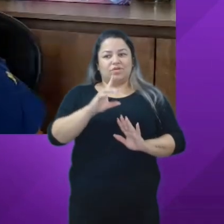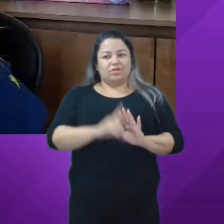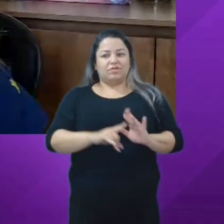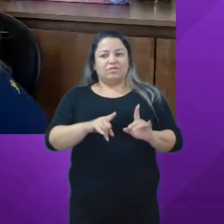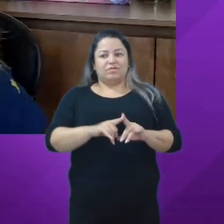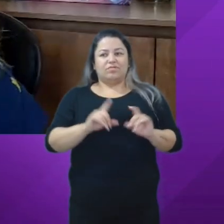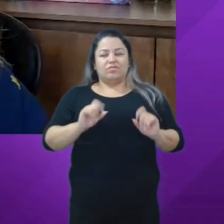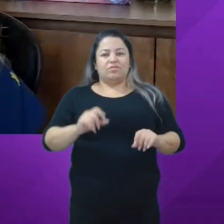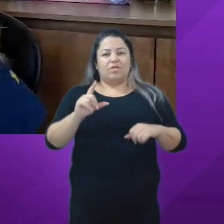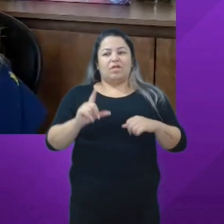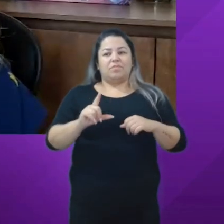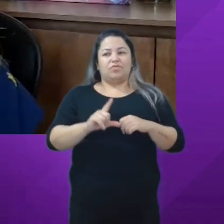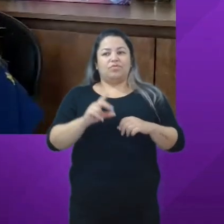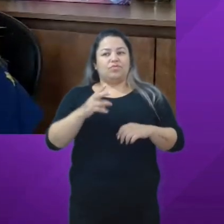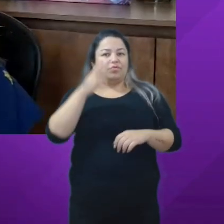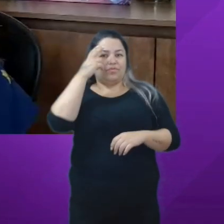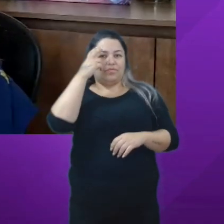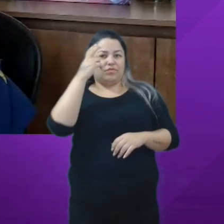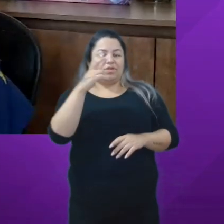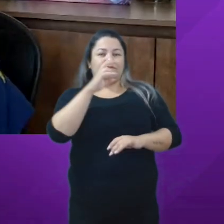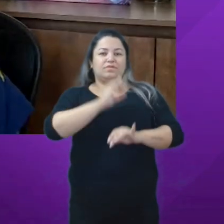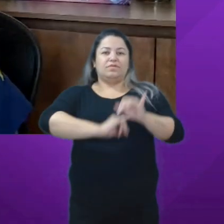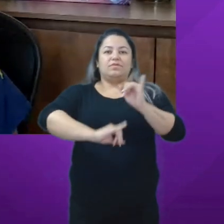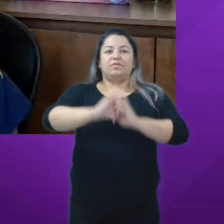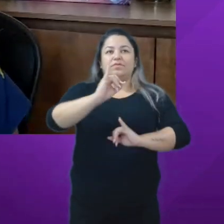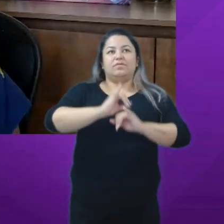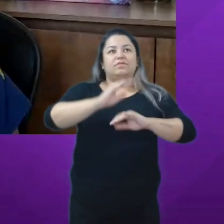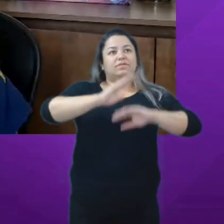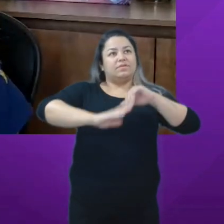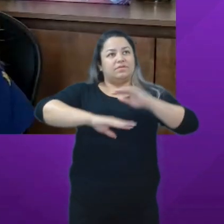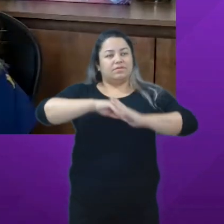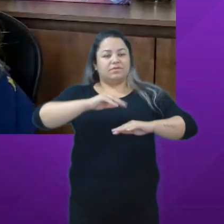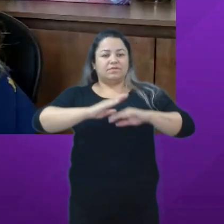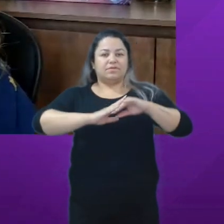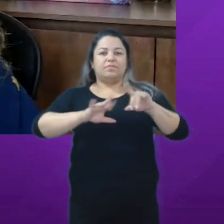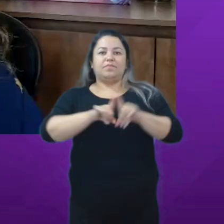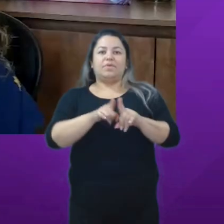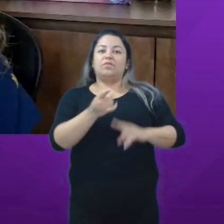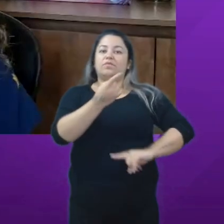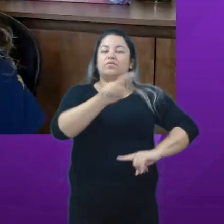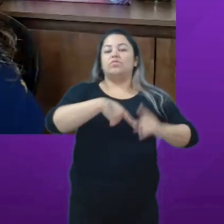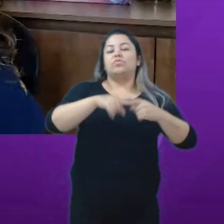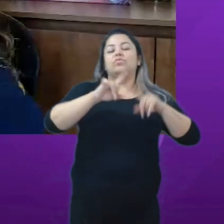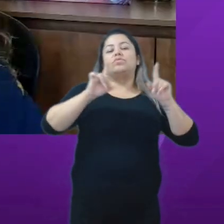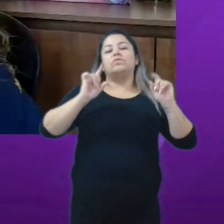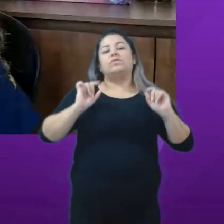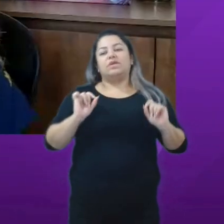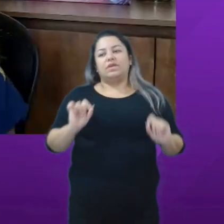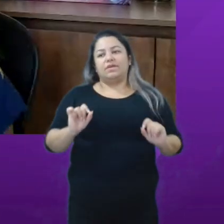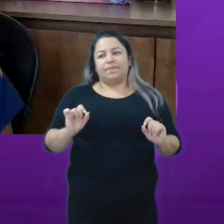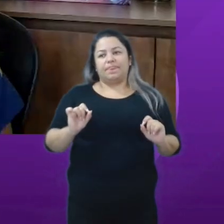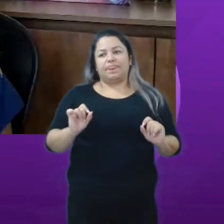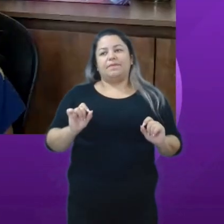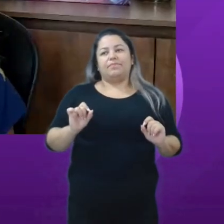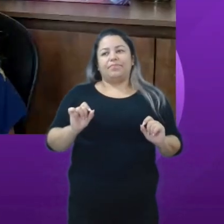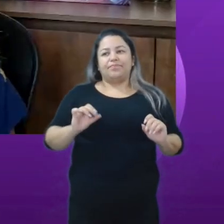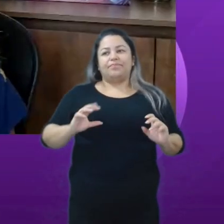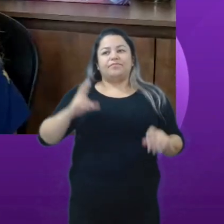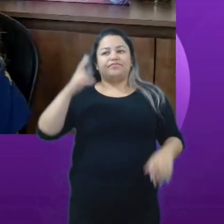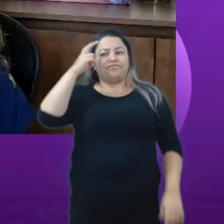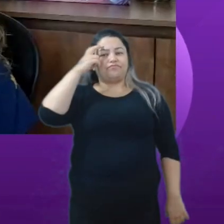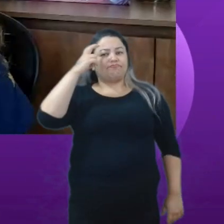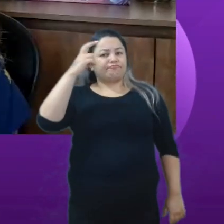de Cultura Digital. A gente atua nesse campo dessa construção do que é esse ser da cultura digital,